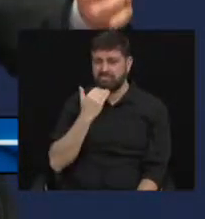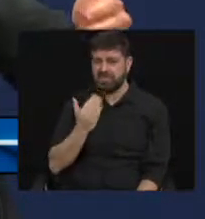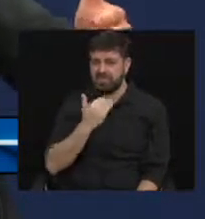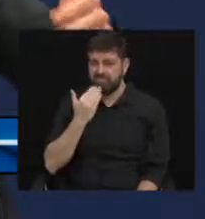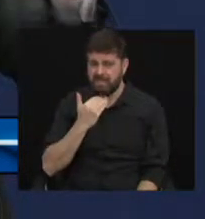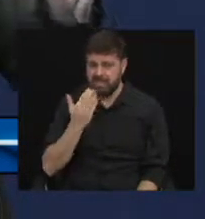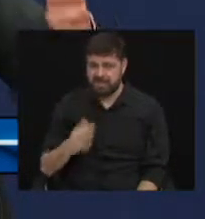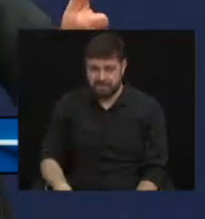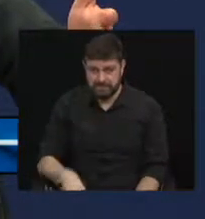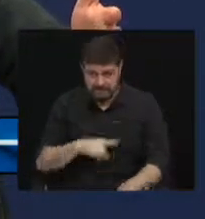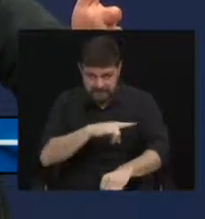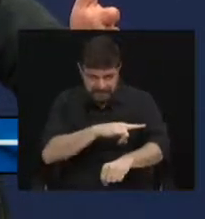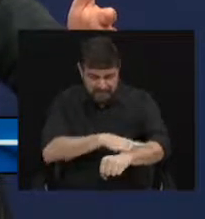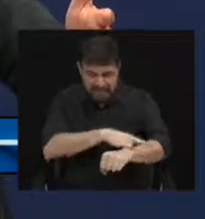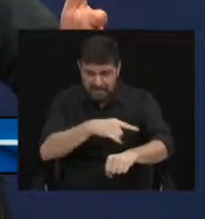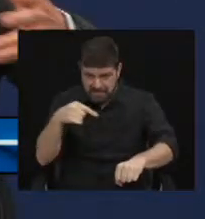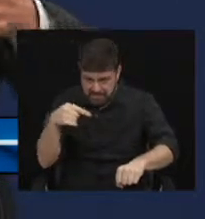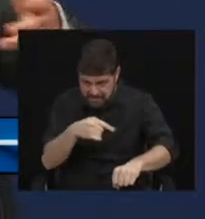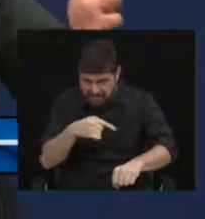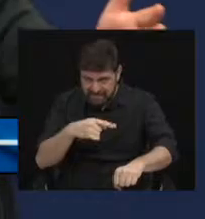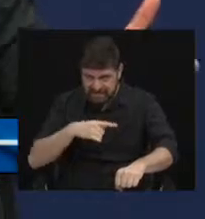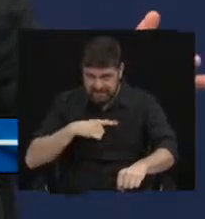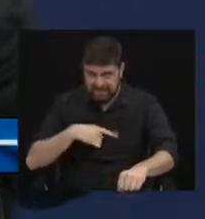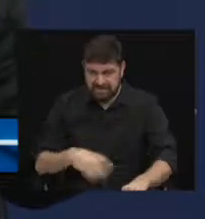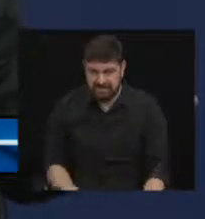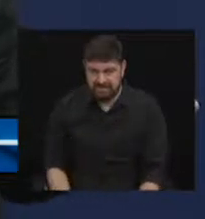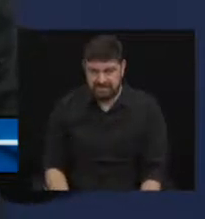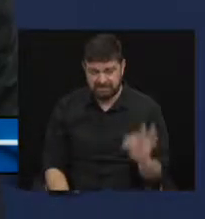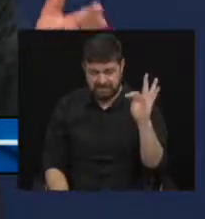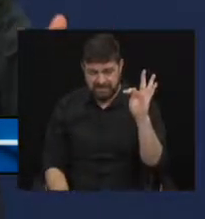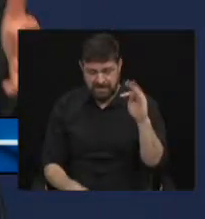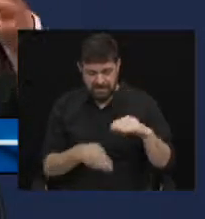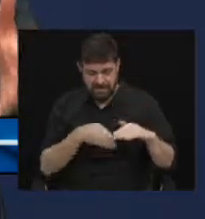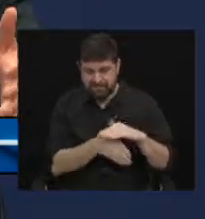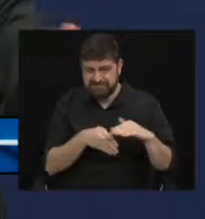olhar. A prioridade é outra,